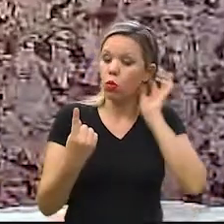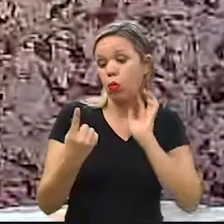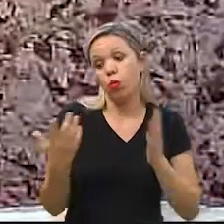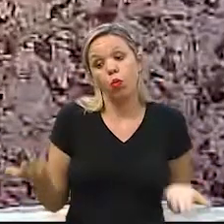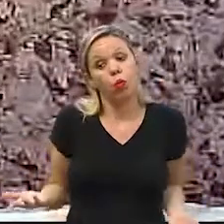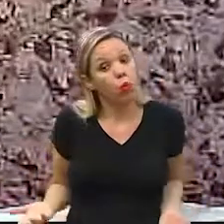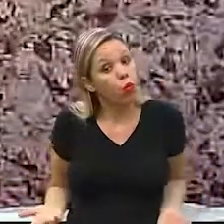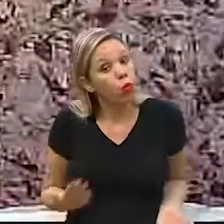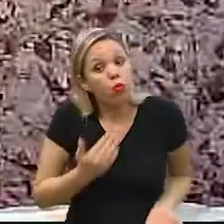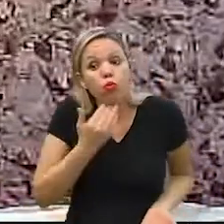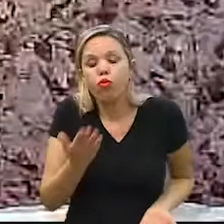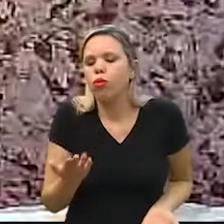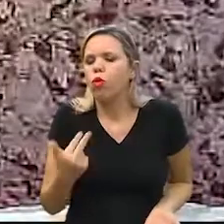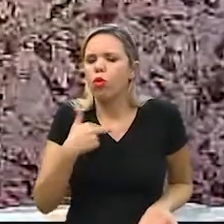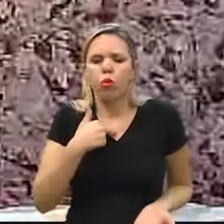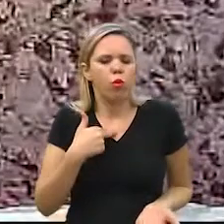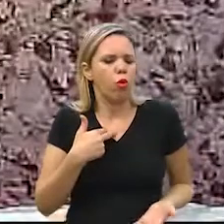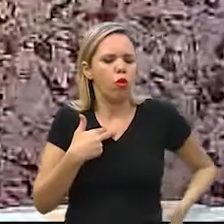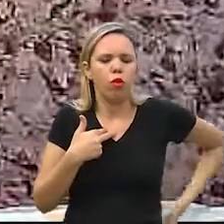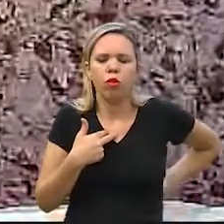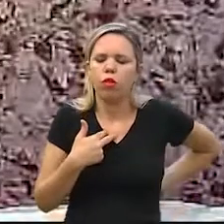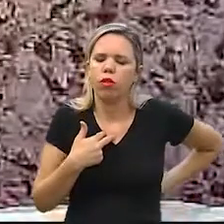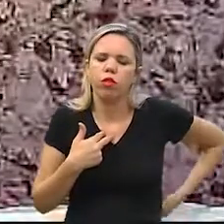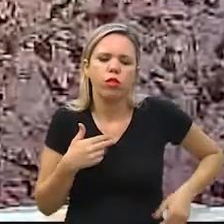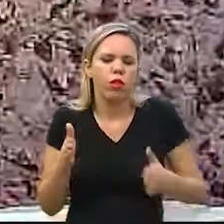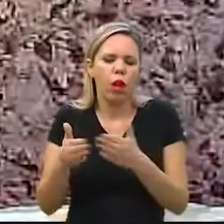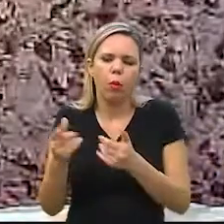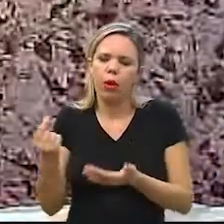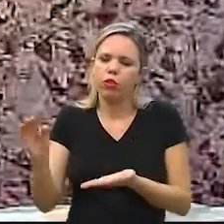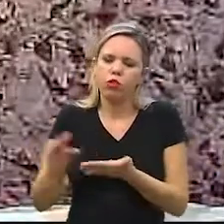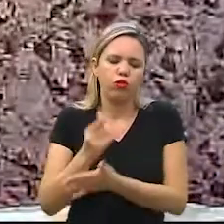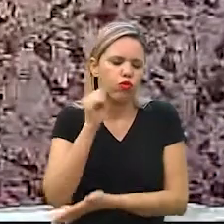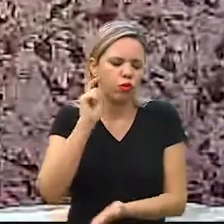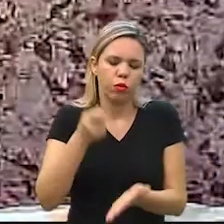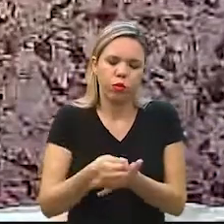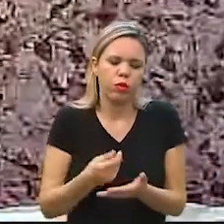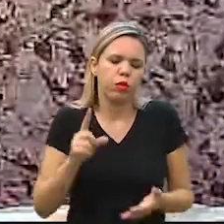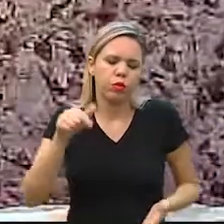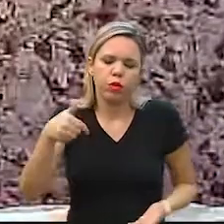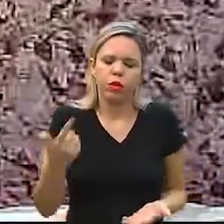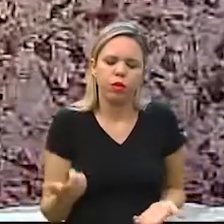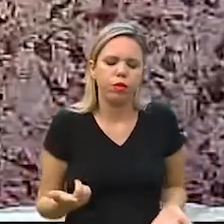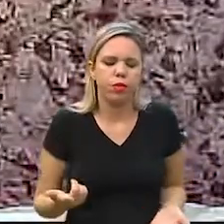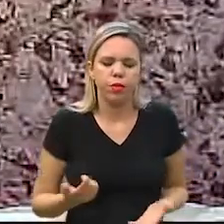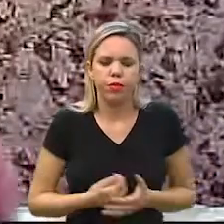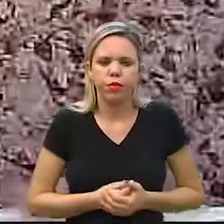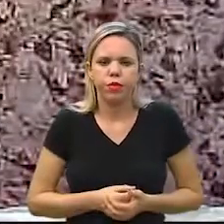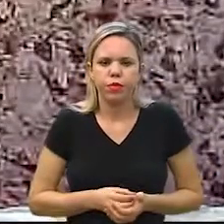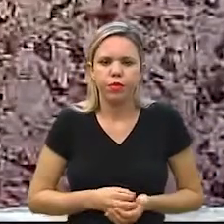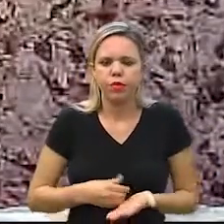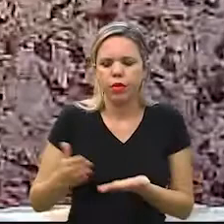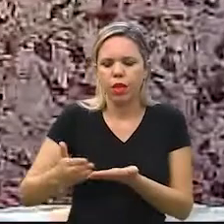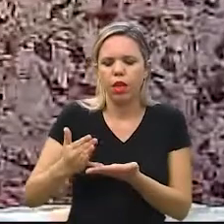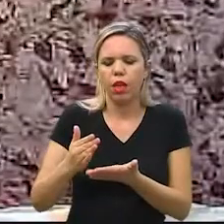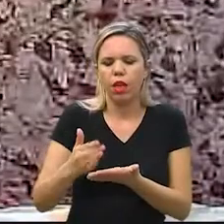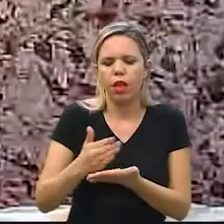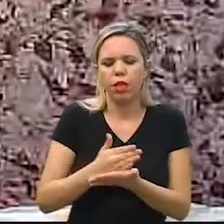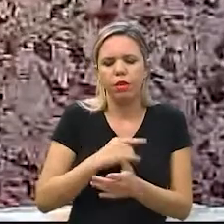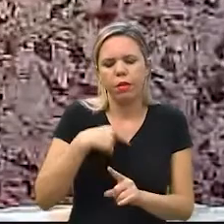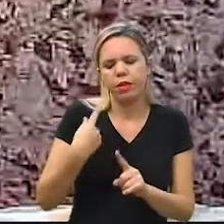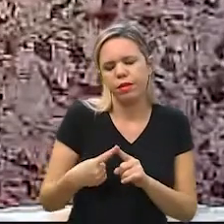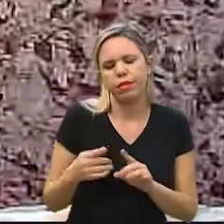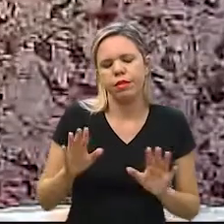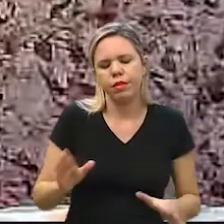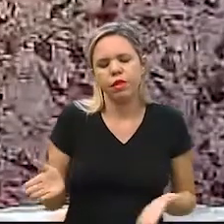1, você não pode pegar nenhum tostão de empréstimo, que você não vai conseguir pagar essa parcela a mais. Então, você tem